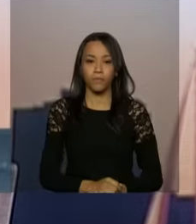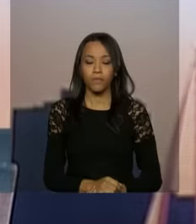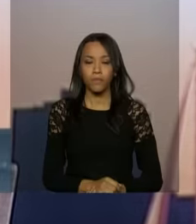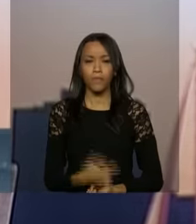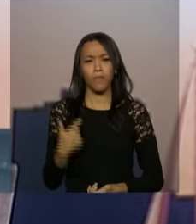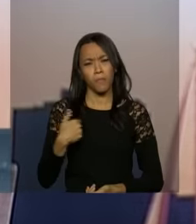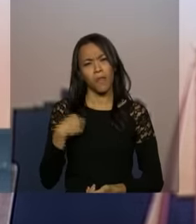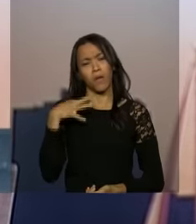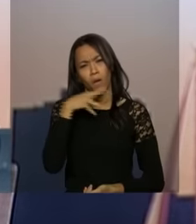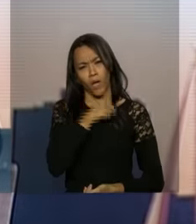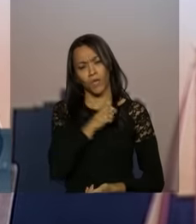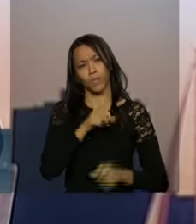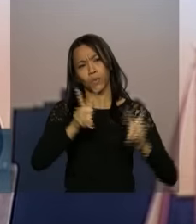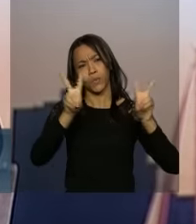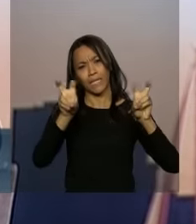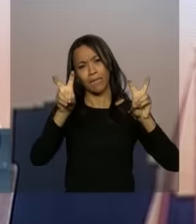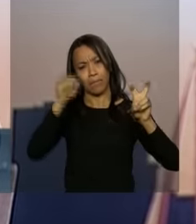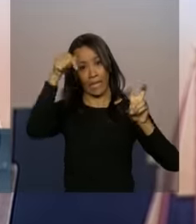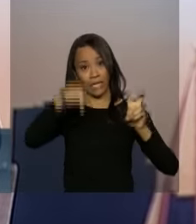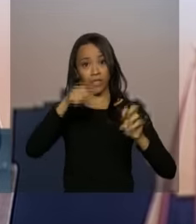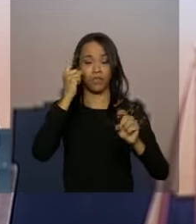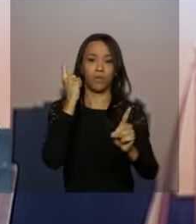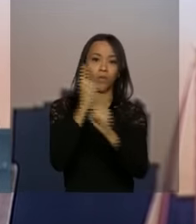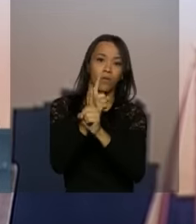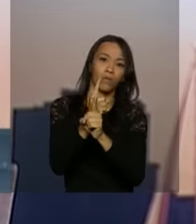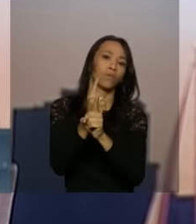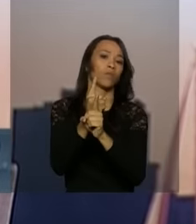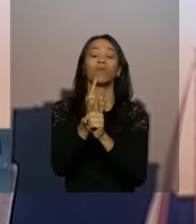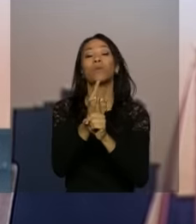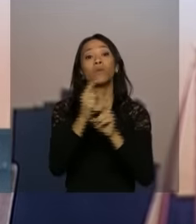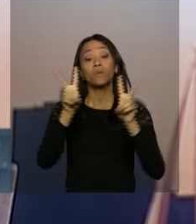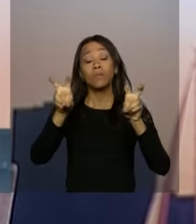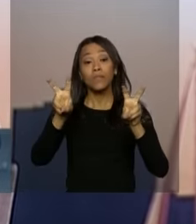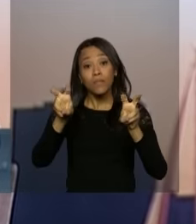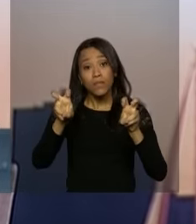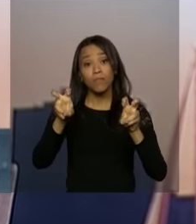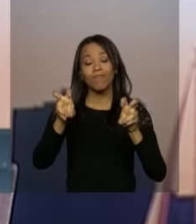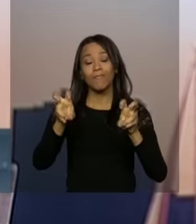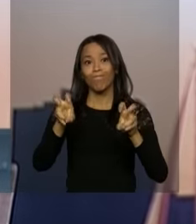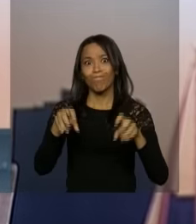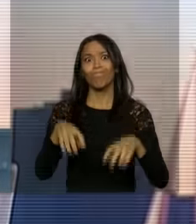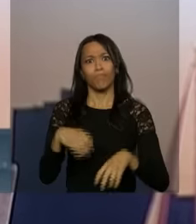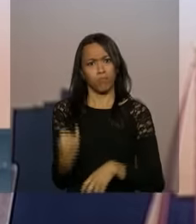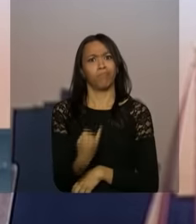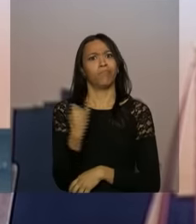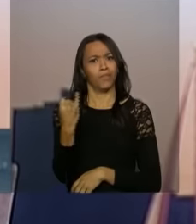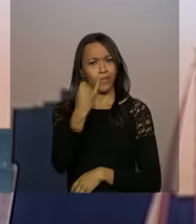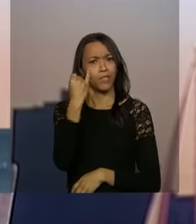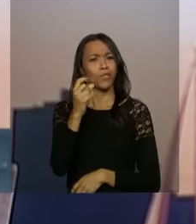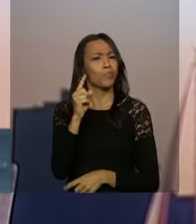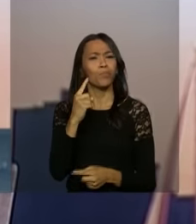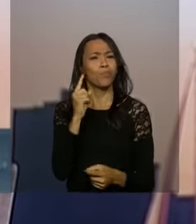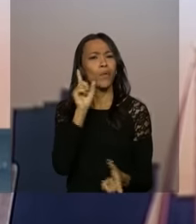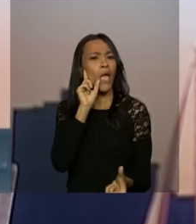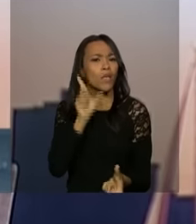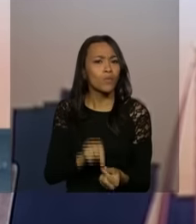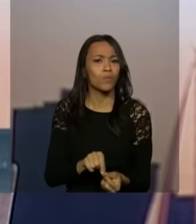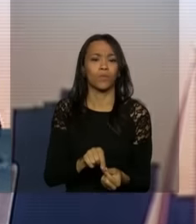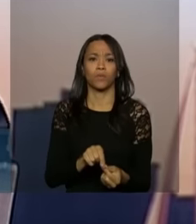Eu acho o tema desse encontro um tema muito, muito importante, porque ele é sintético.